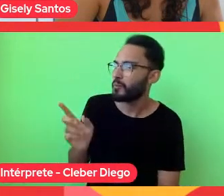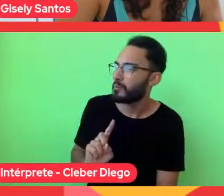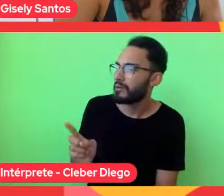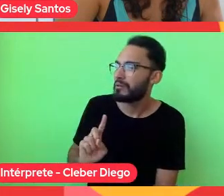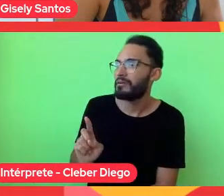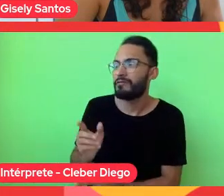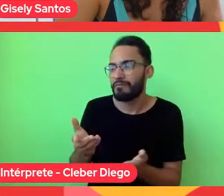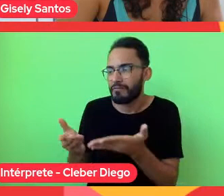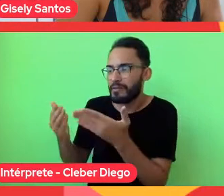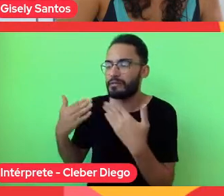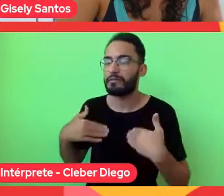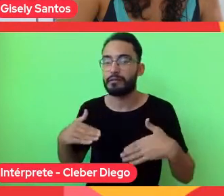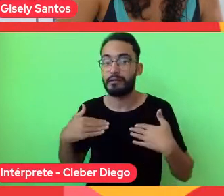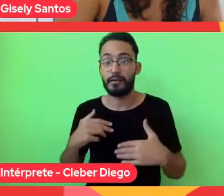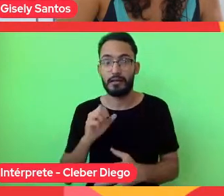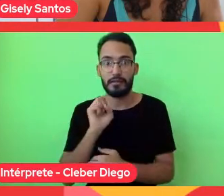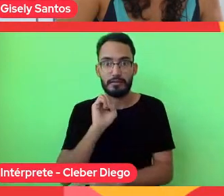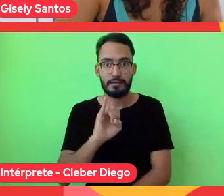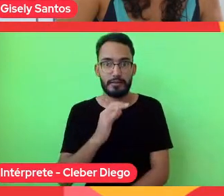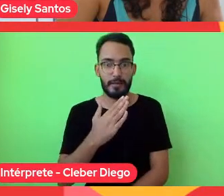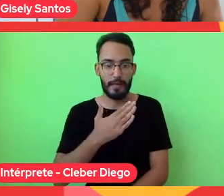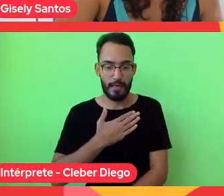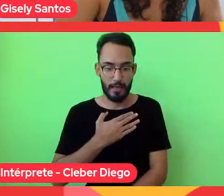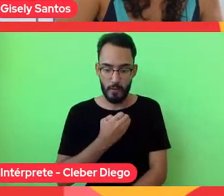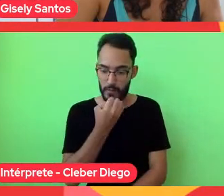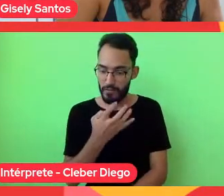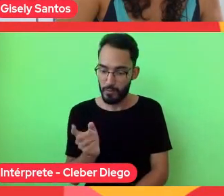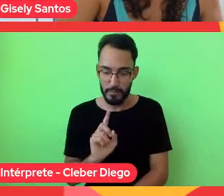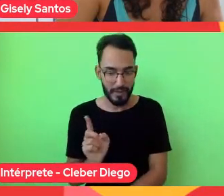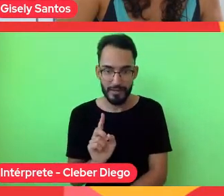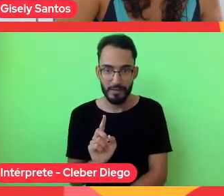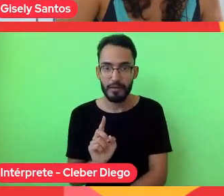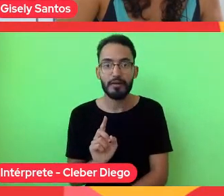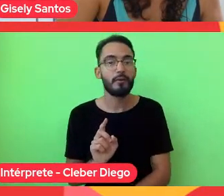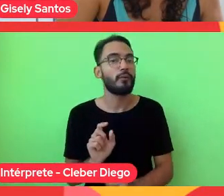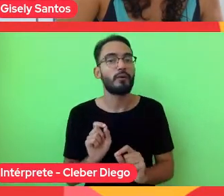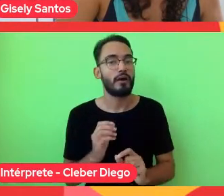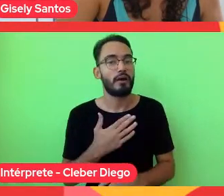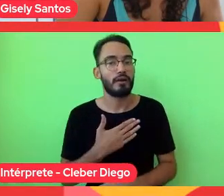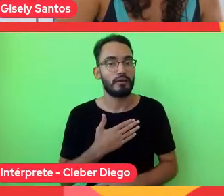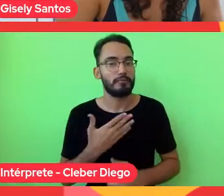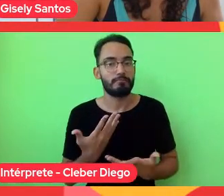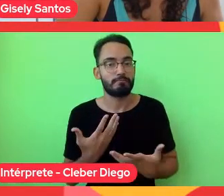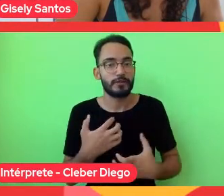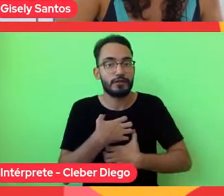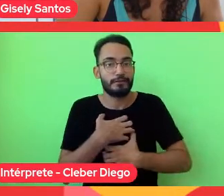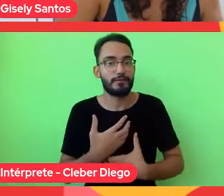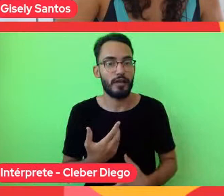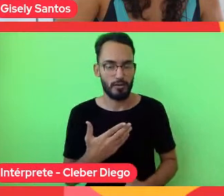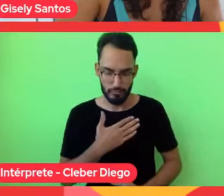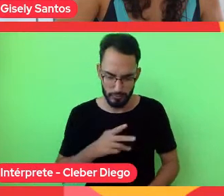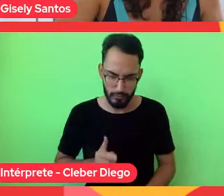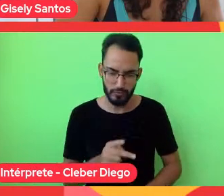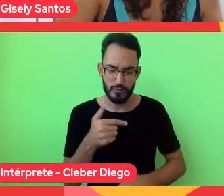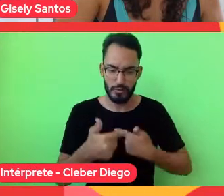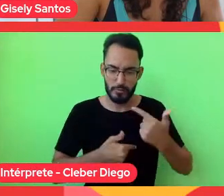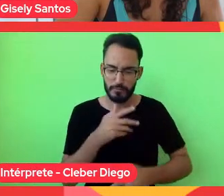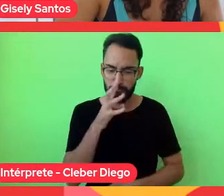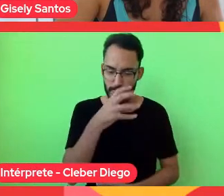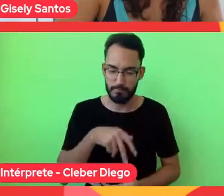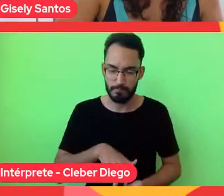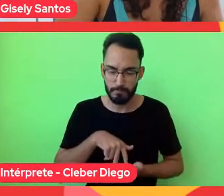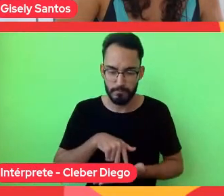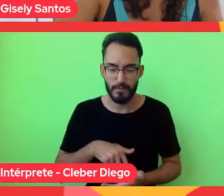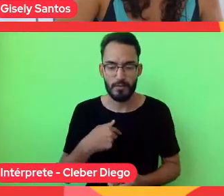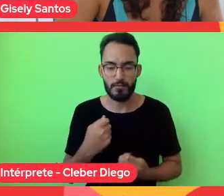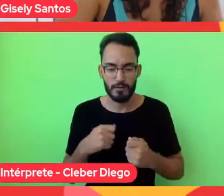descansar. Agora, se você não está bem, o que, que você faz? Você trabalha, porque você tem que trabalhar, você tem que